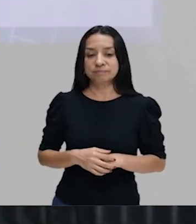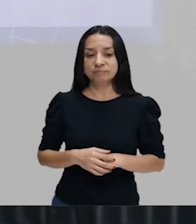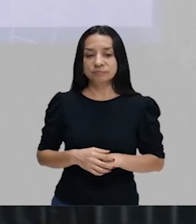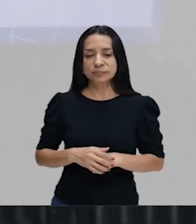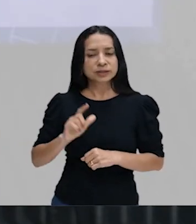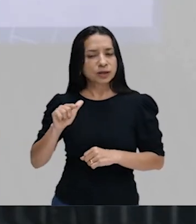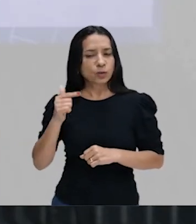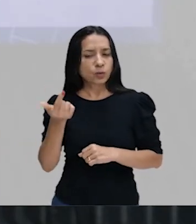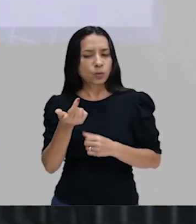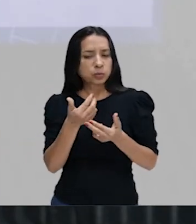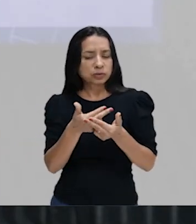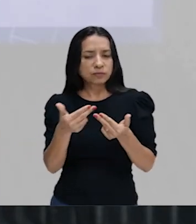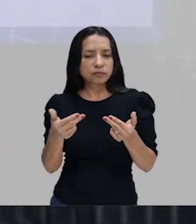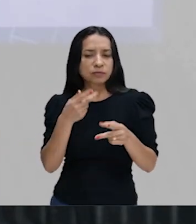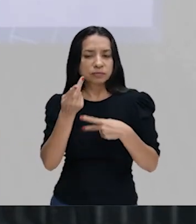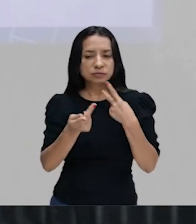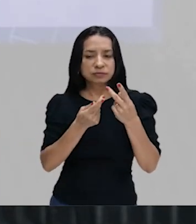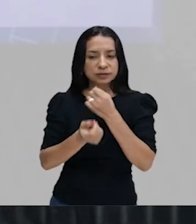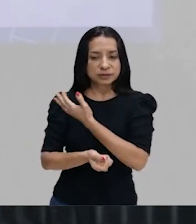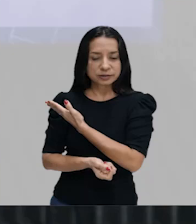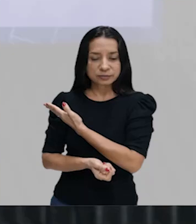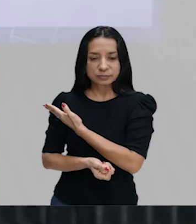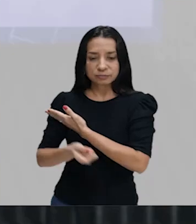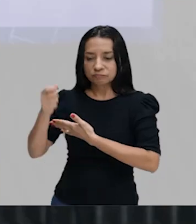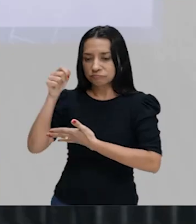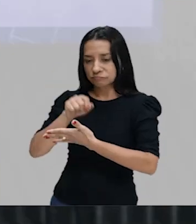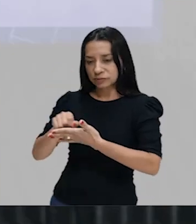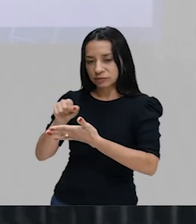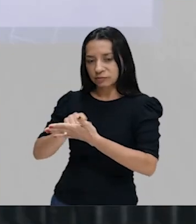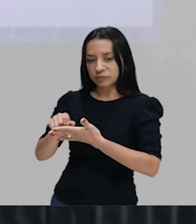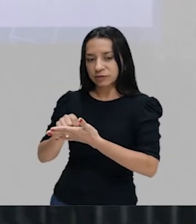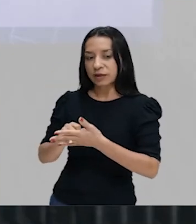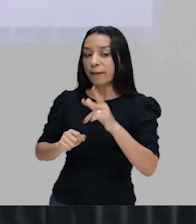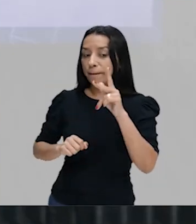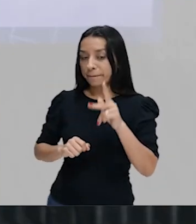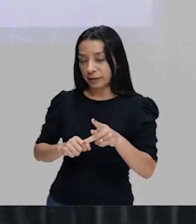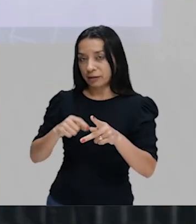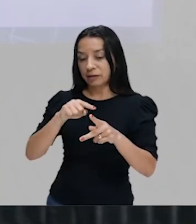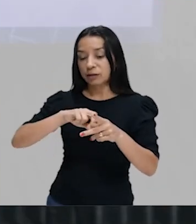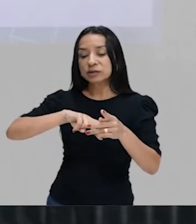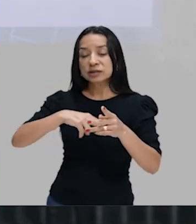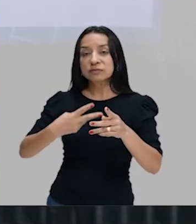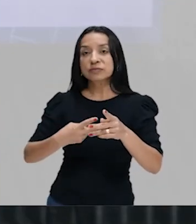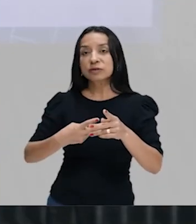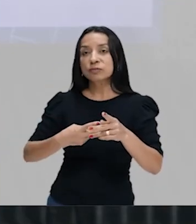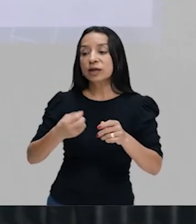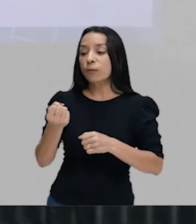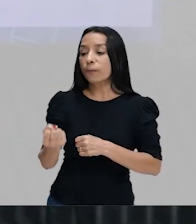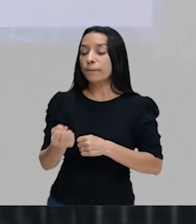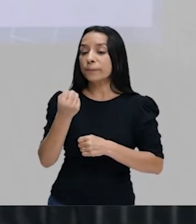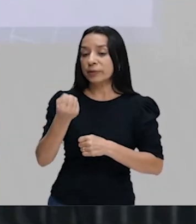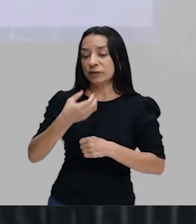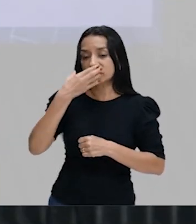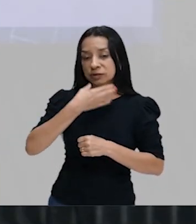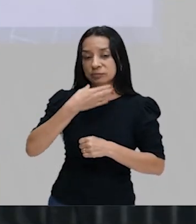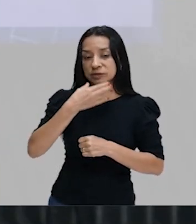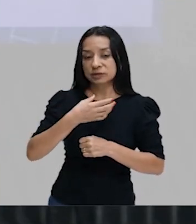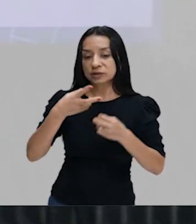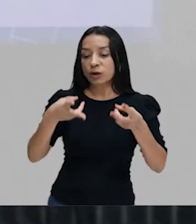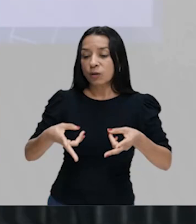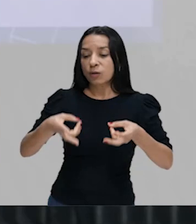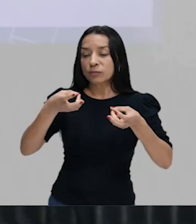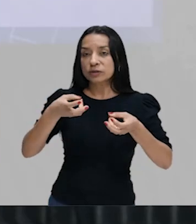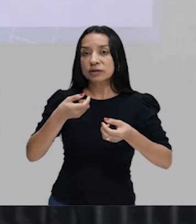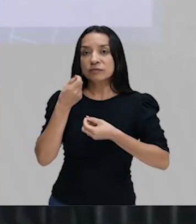só. Aqui chamamos de P, justamente o peso das maçãs, e observa como foi